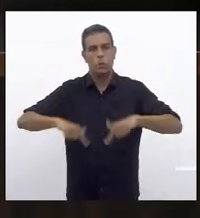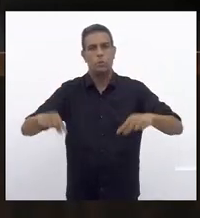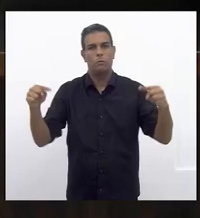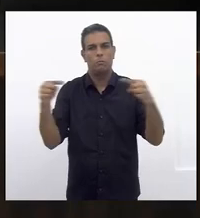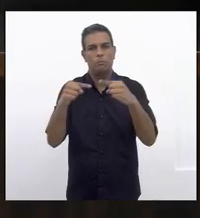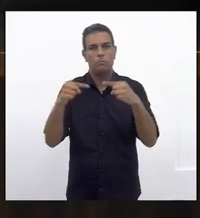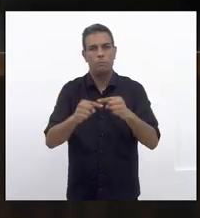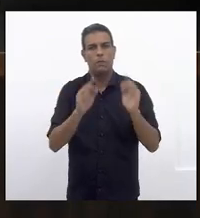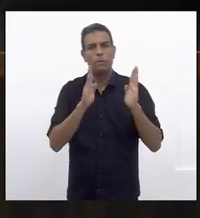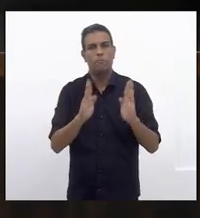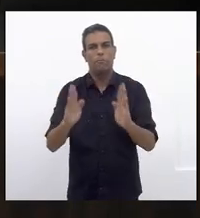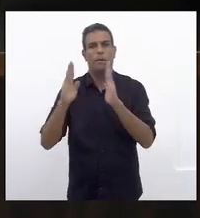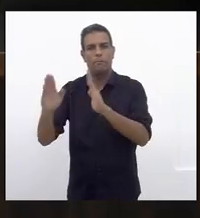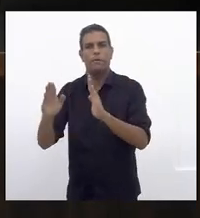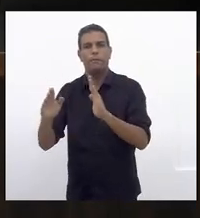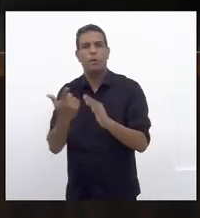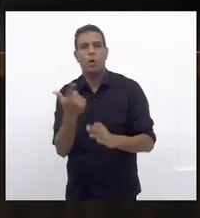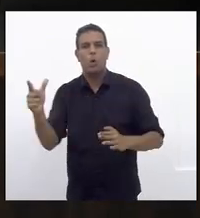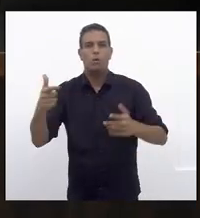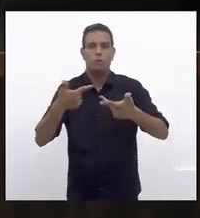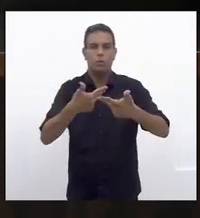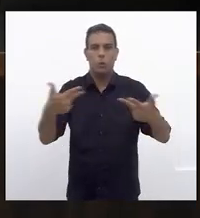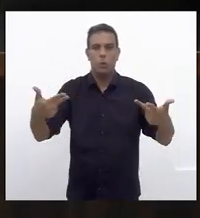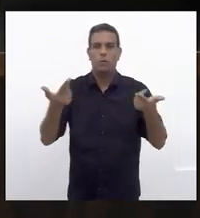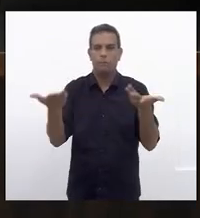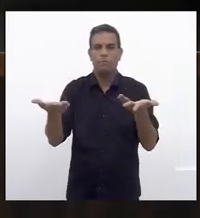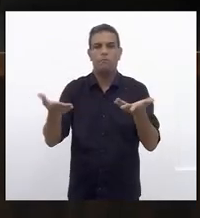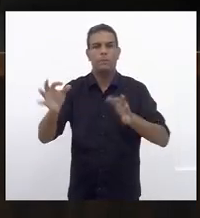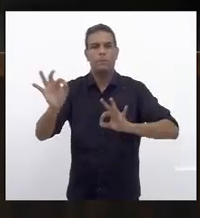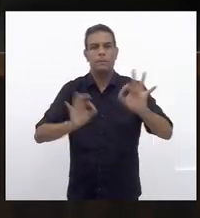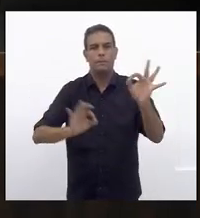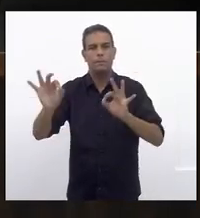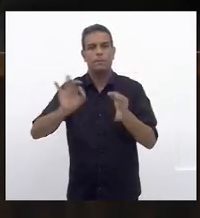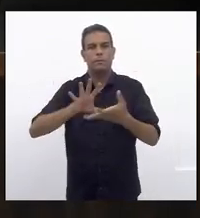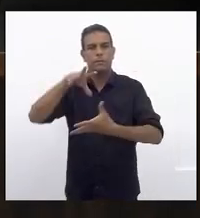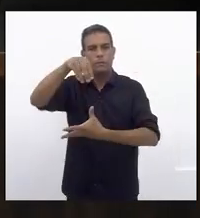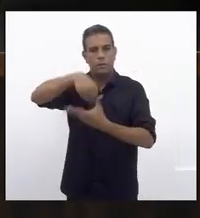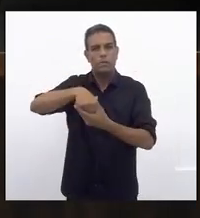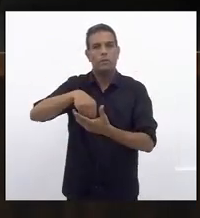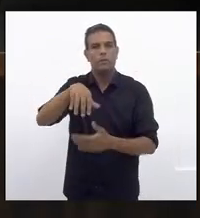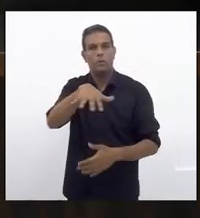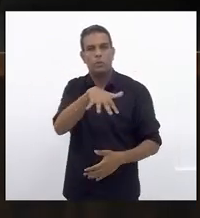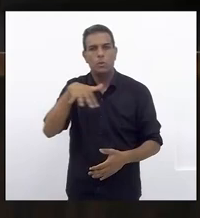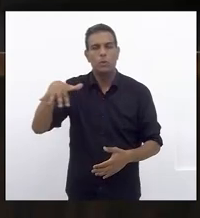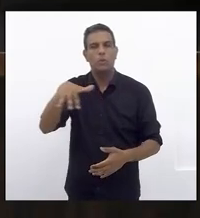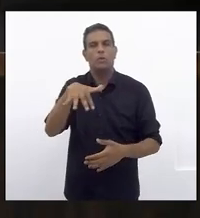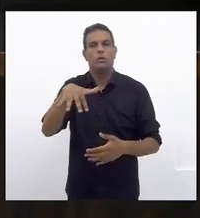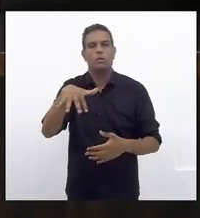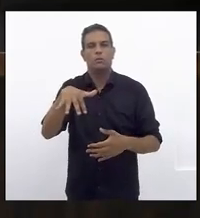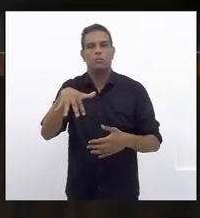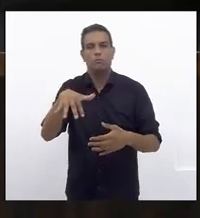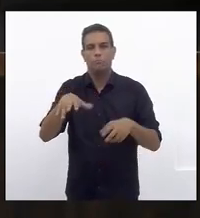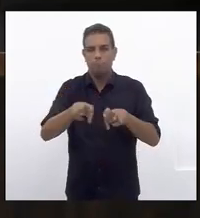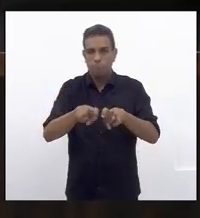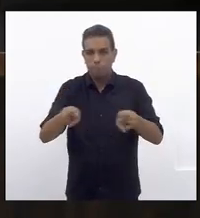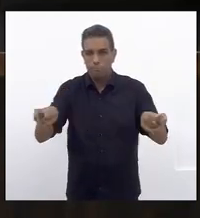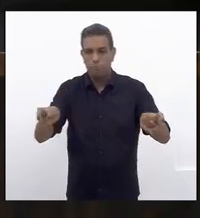plano de mitigação correspondente da outras providências. Pendente pareceres das comissões de Constituição e Justiça, Defesa do Meio Ambiente e Mesa Diretora.